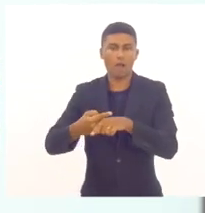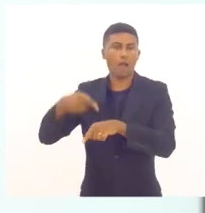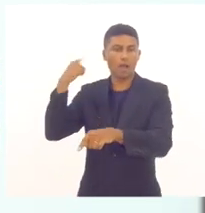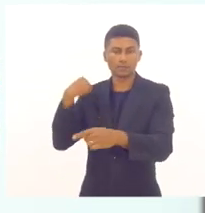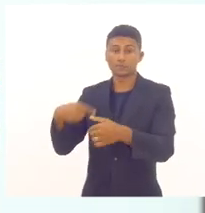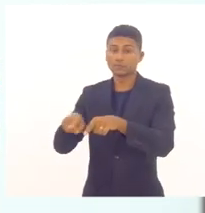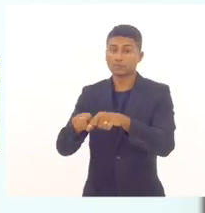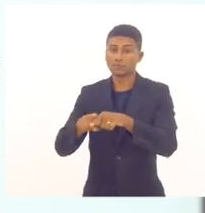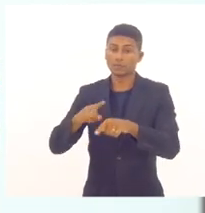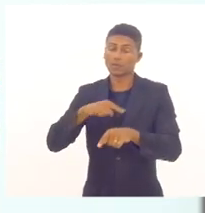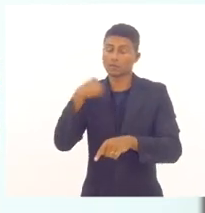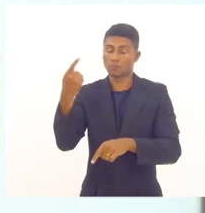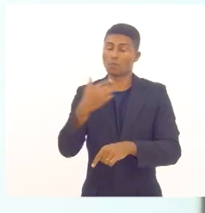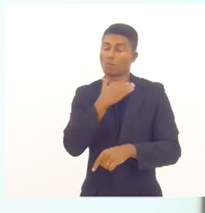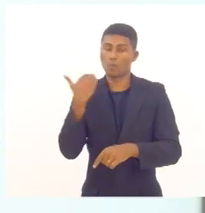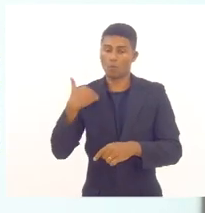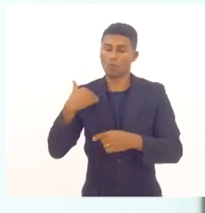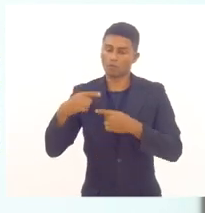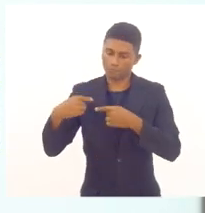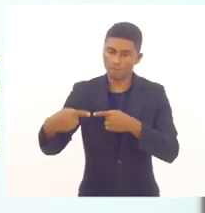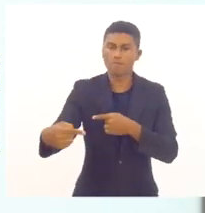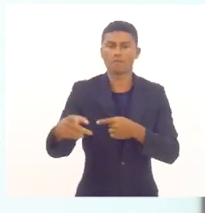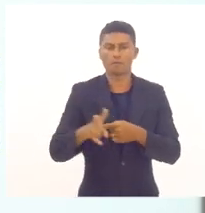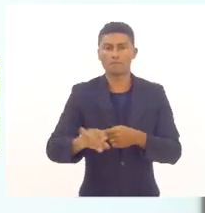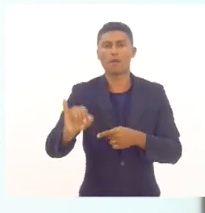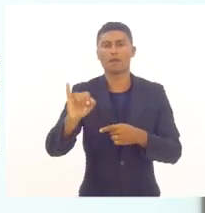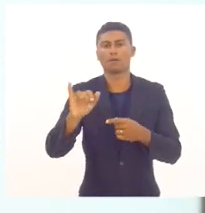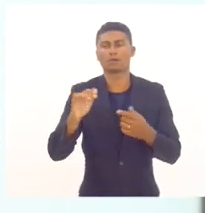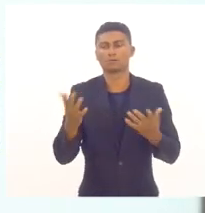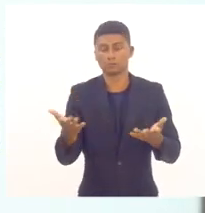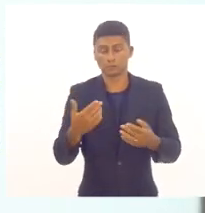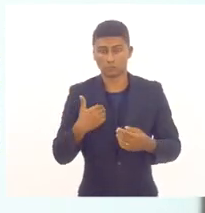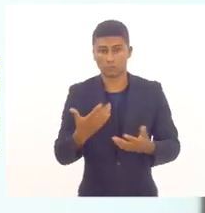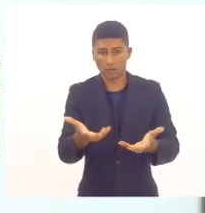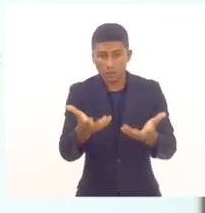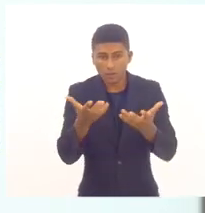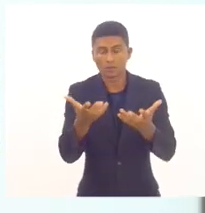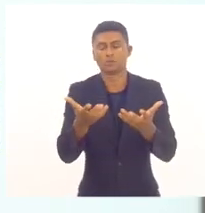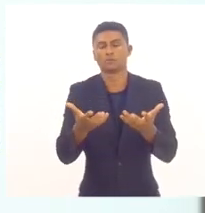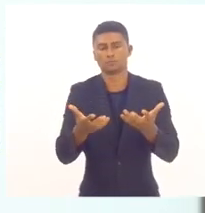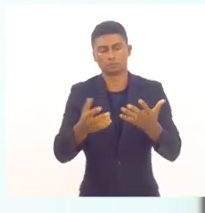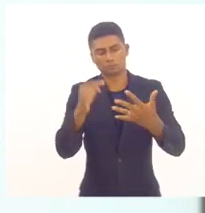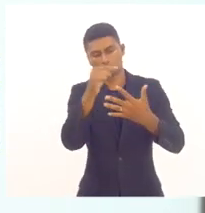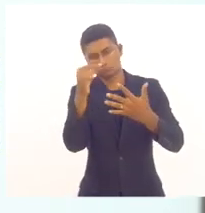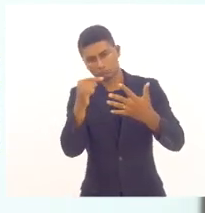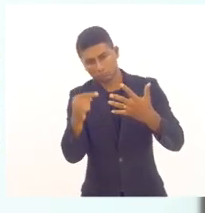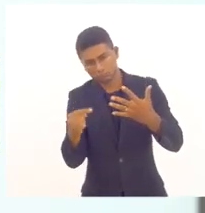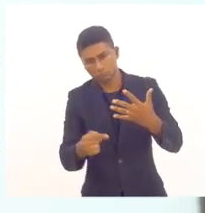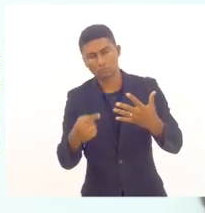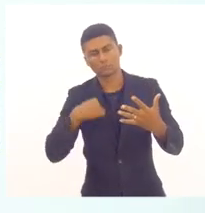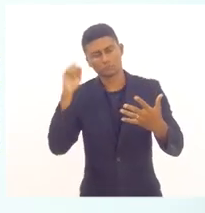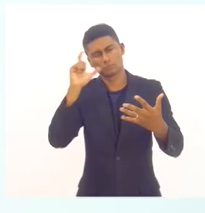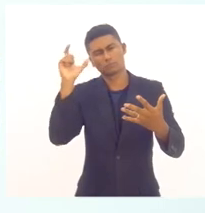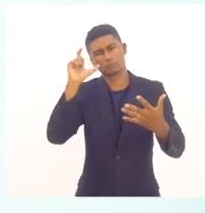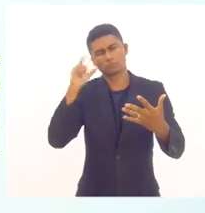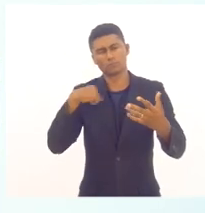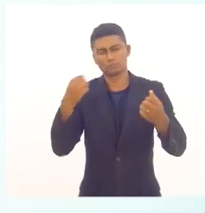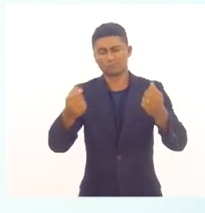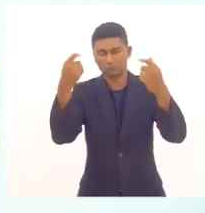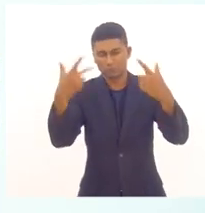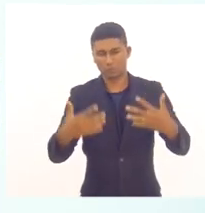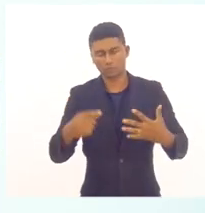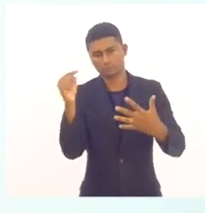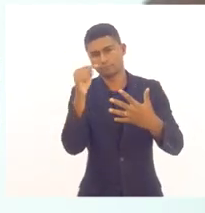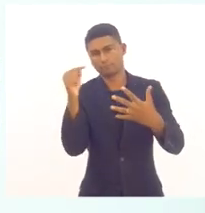mim. Mas, dito isso, eu queria ressaltar alguns pontos que me chamaram muito a atenção